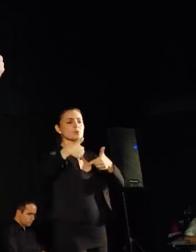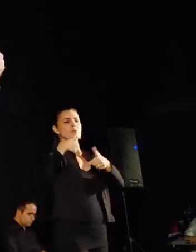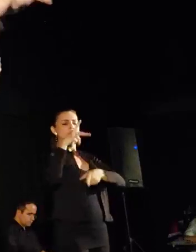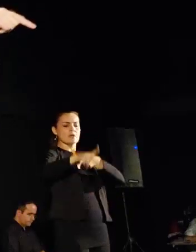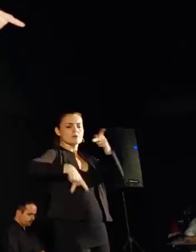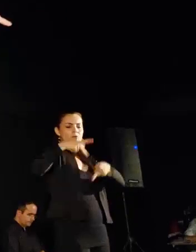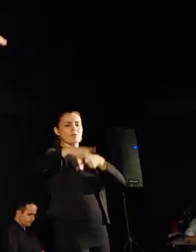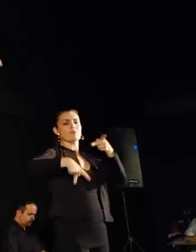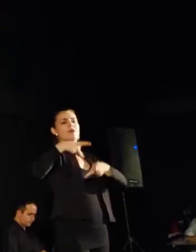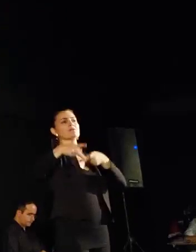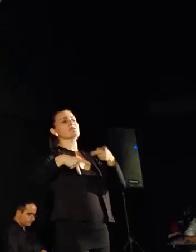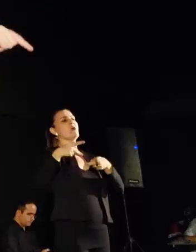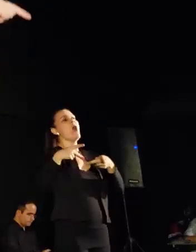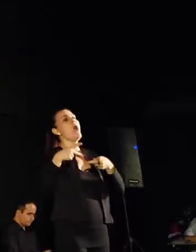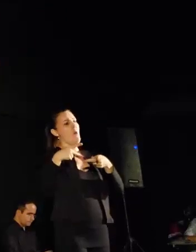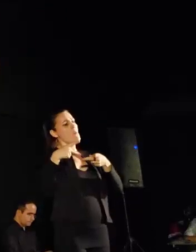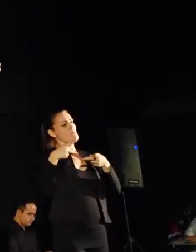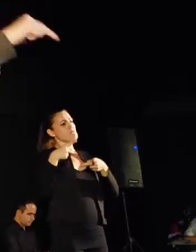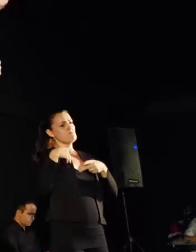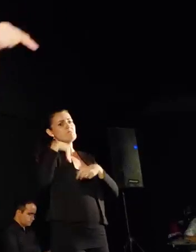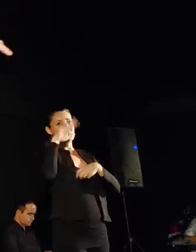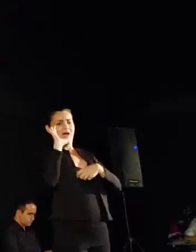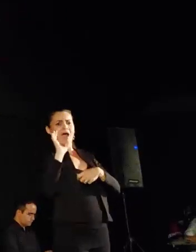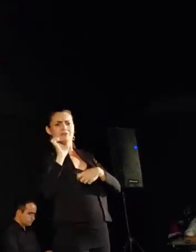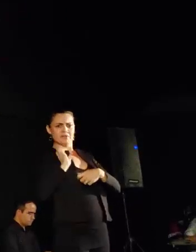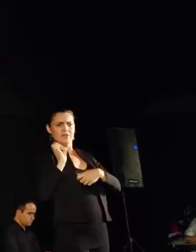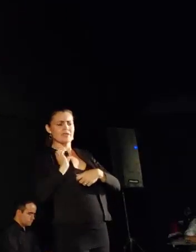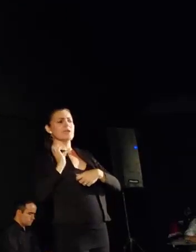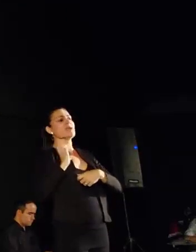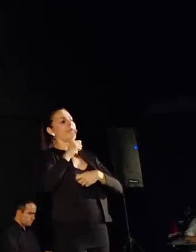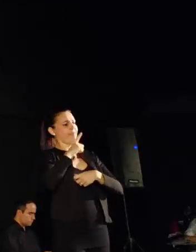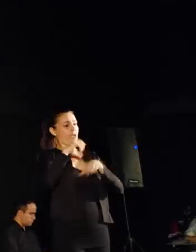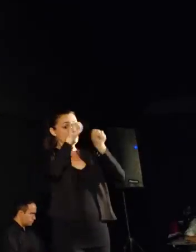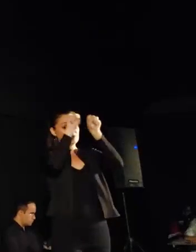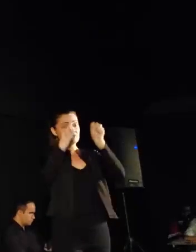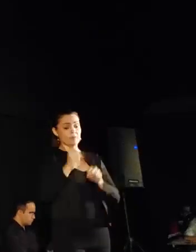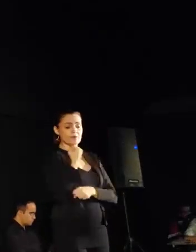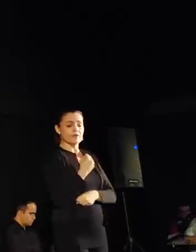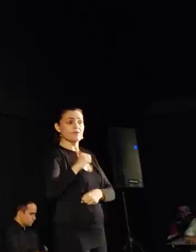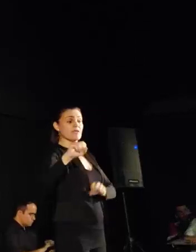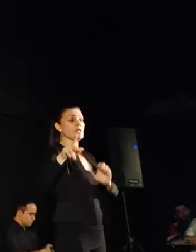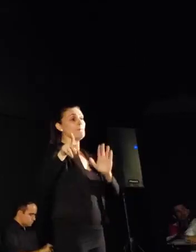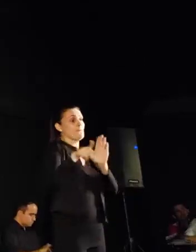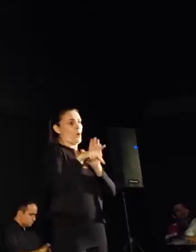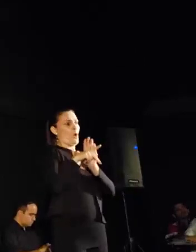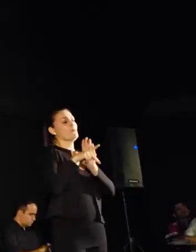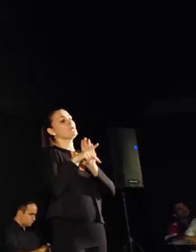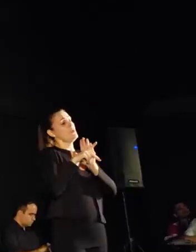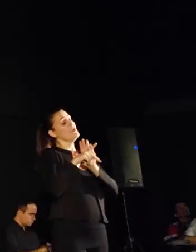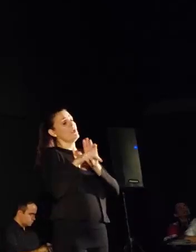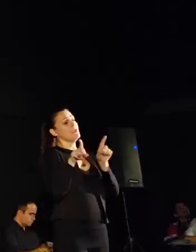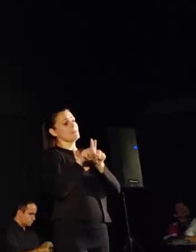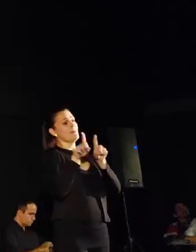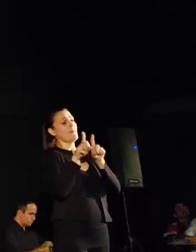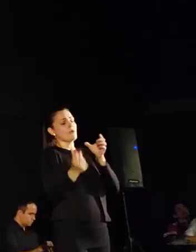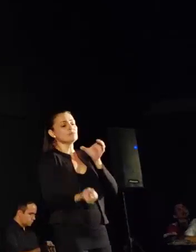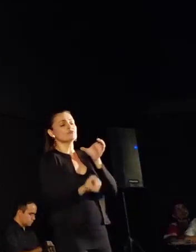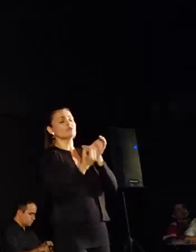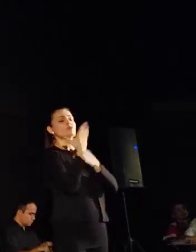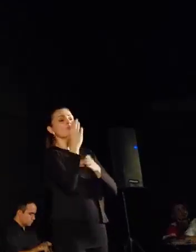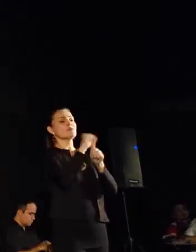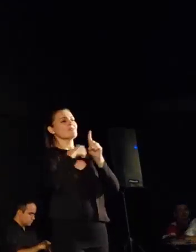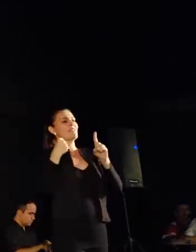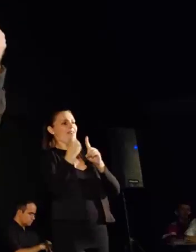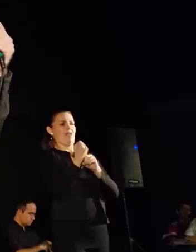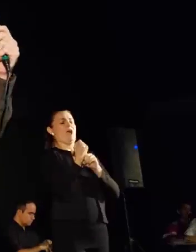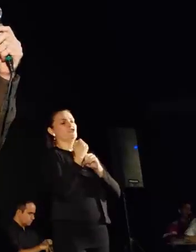populações mais favorecidas consigam ter seus sistemas de defesa e nós conseguimos construir uma sociedade mais justa. Não, que eles falam outra coisa.